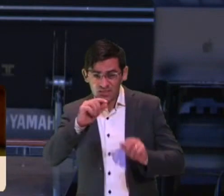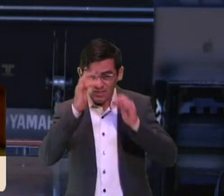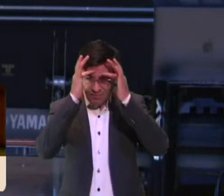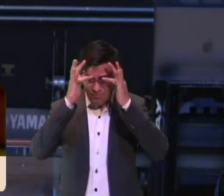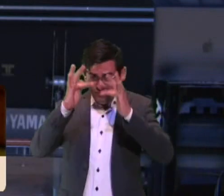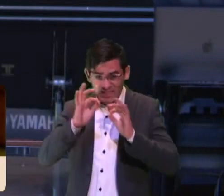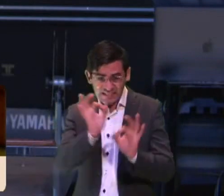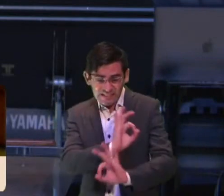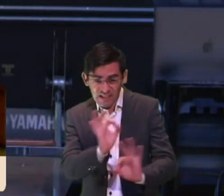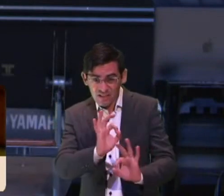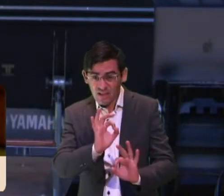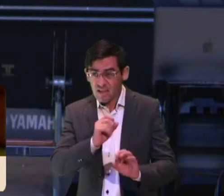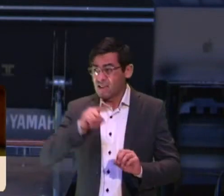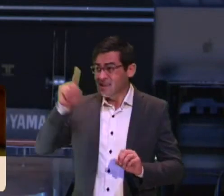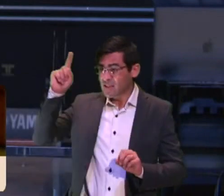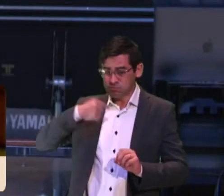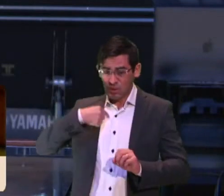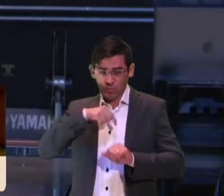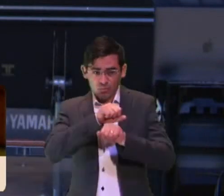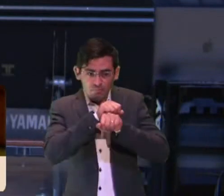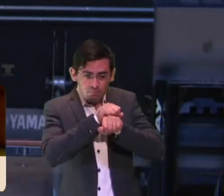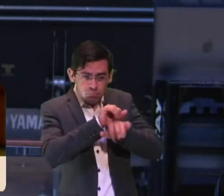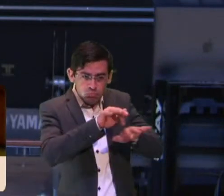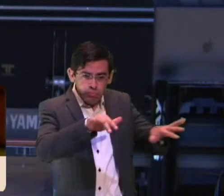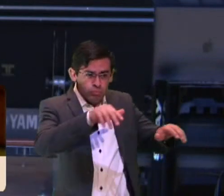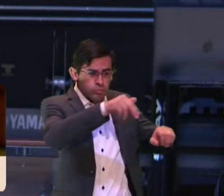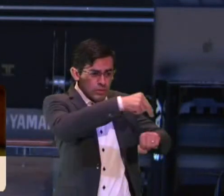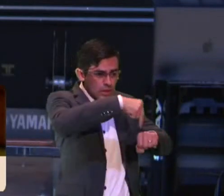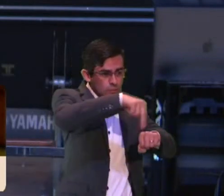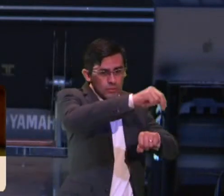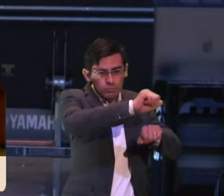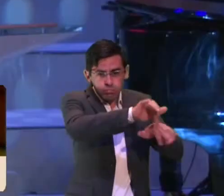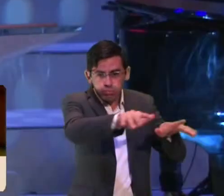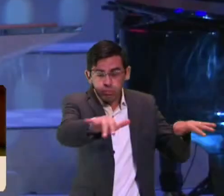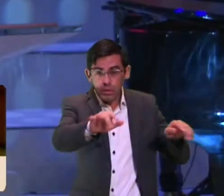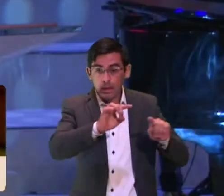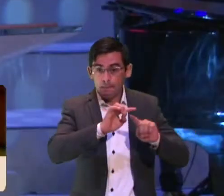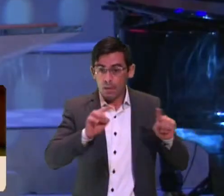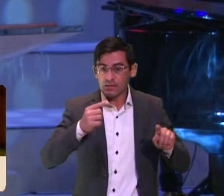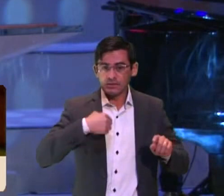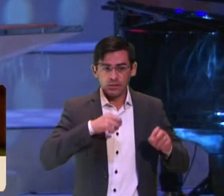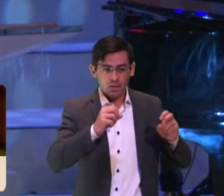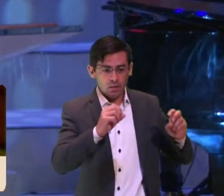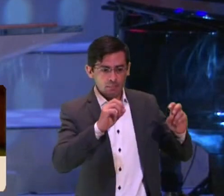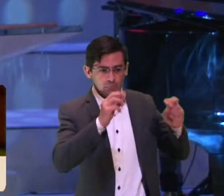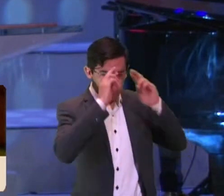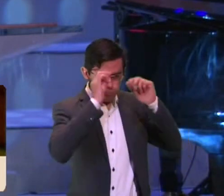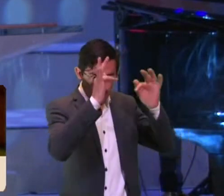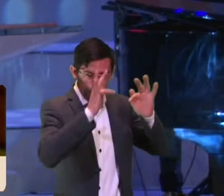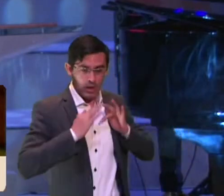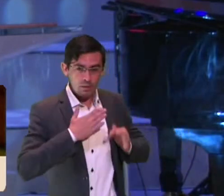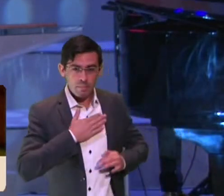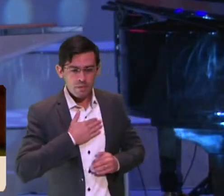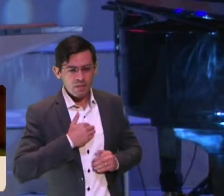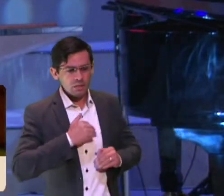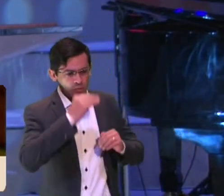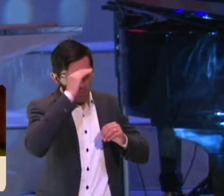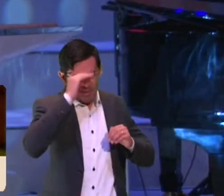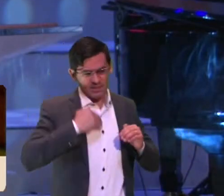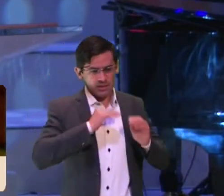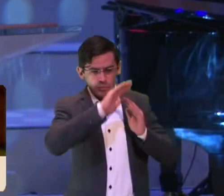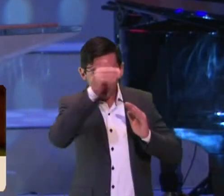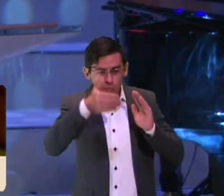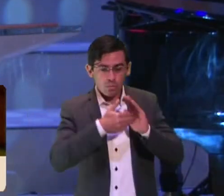infiéis, eu os espalharei entre as nações. Mas se voltarem para mim e obedecerem aos